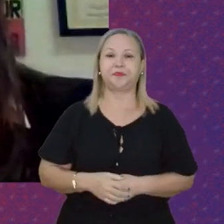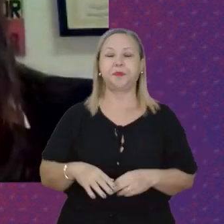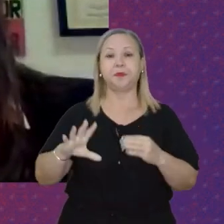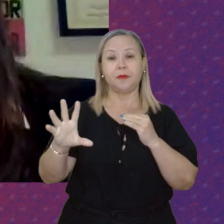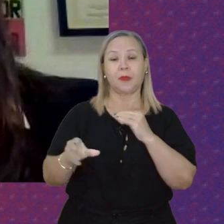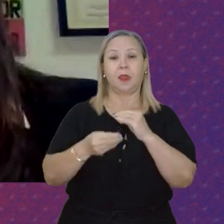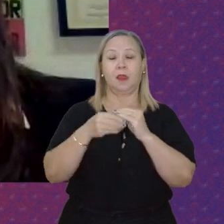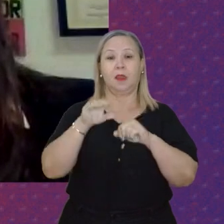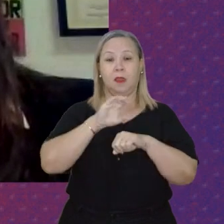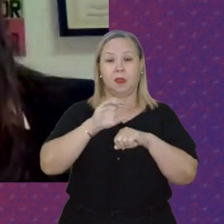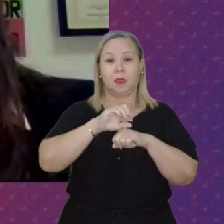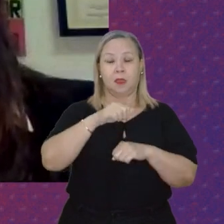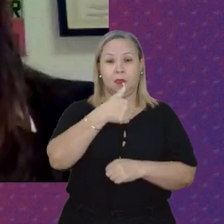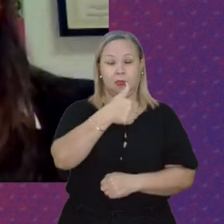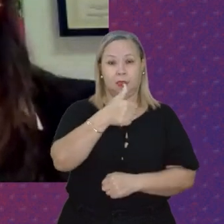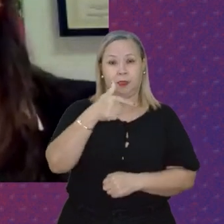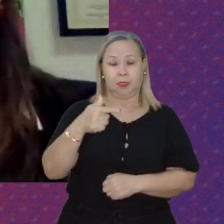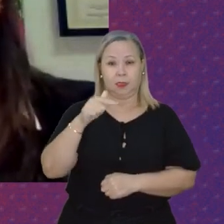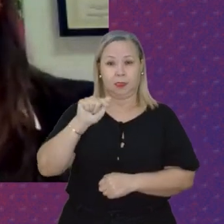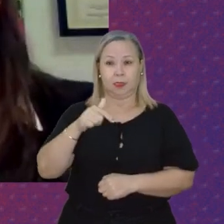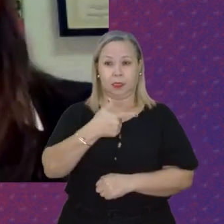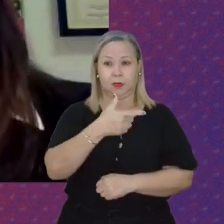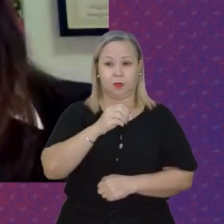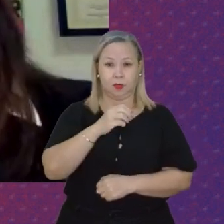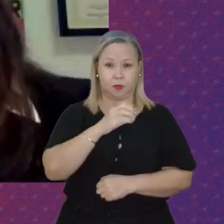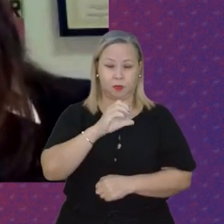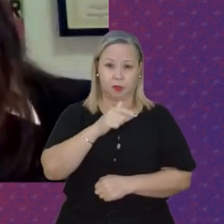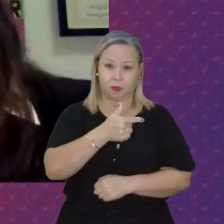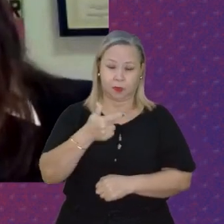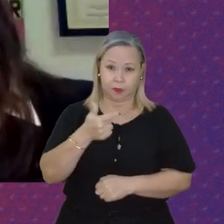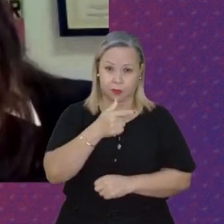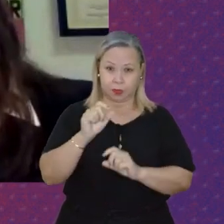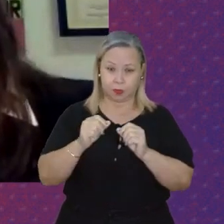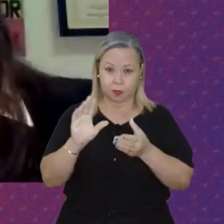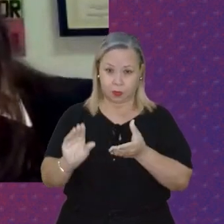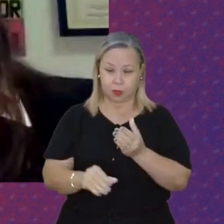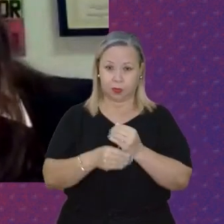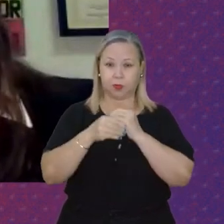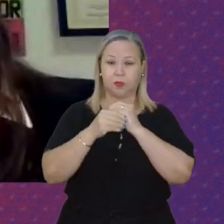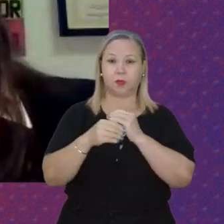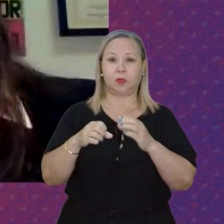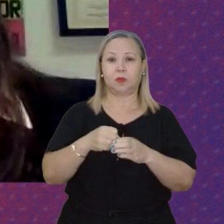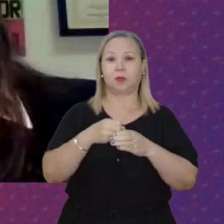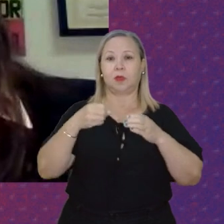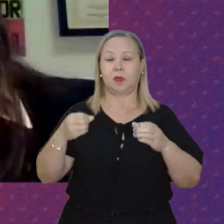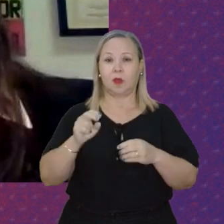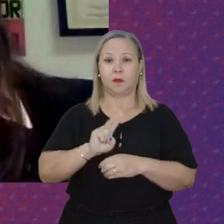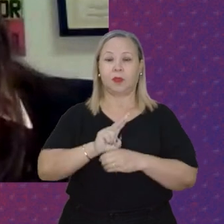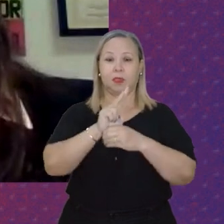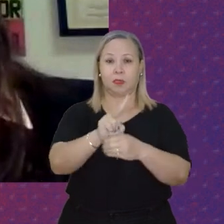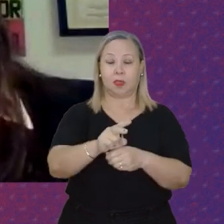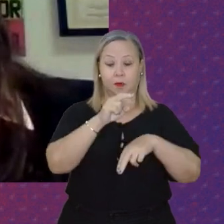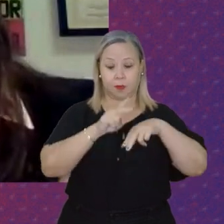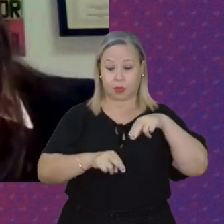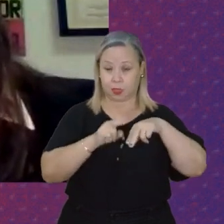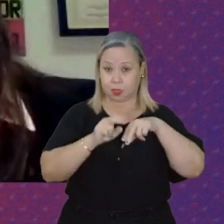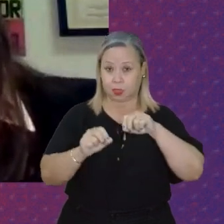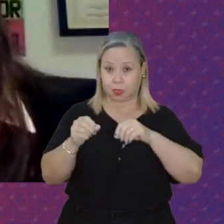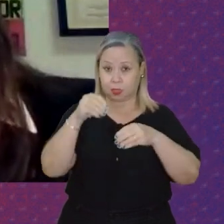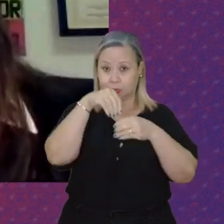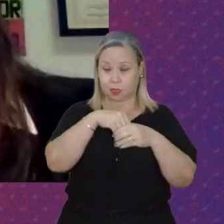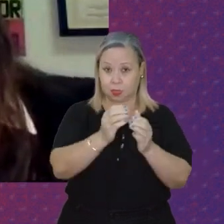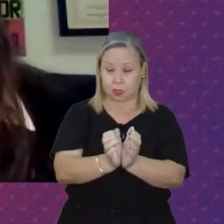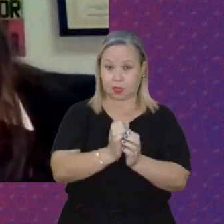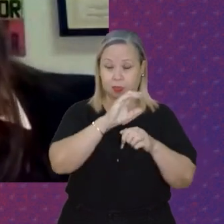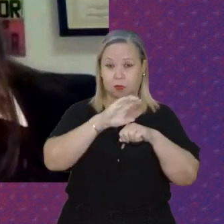constitucional 117 de 2022 também incluiu a cota de financiamento de gênero dentro do corpo da